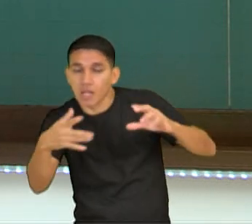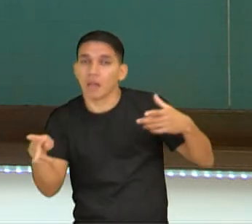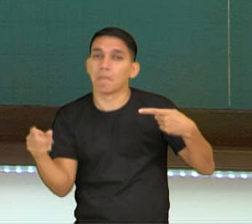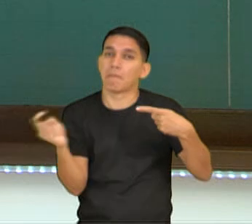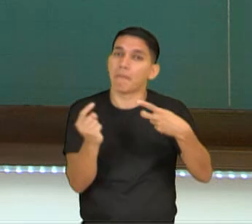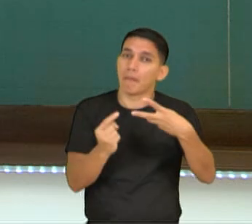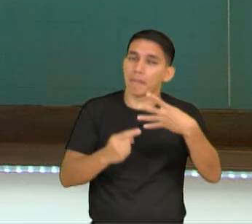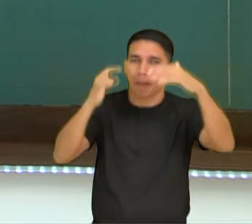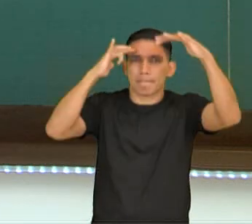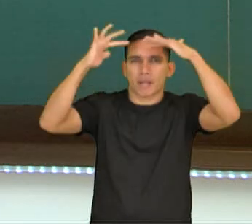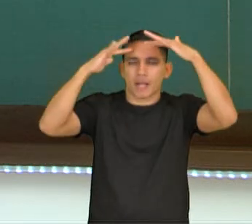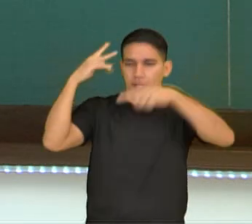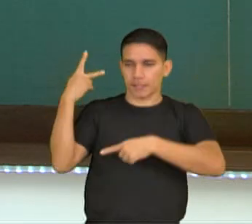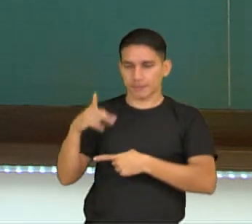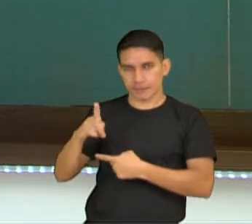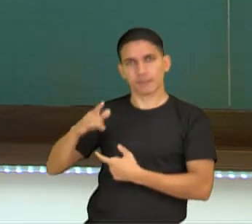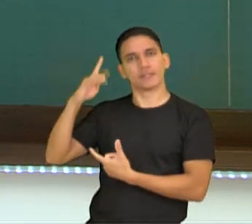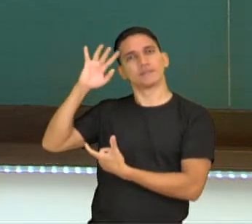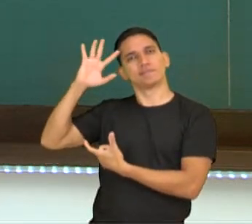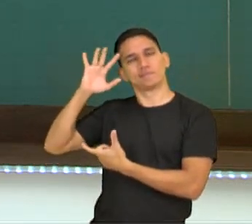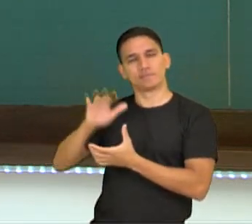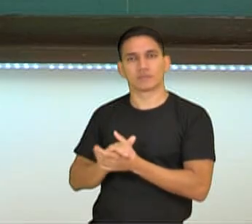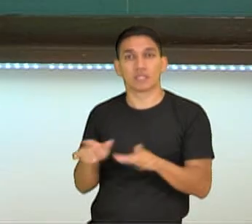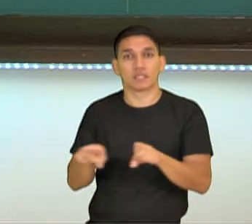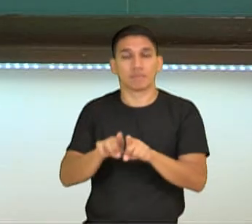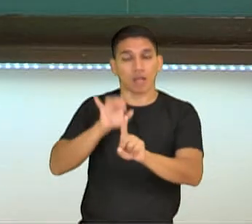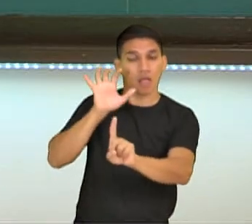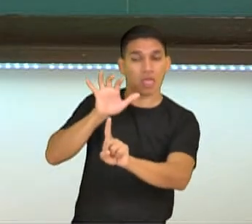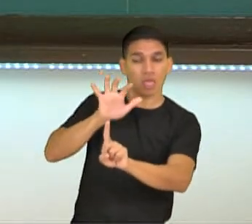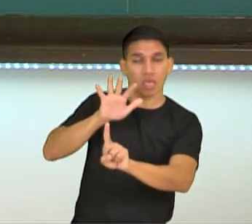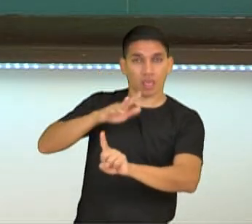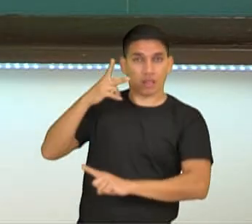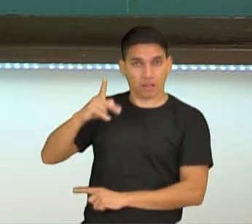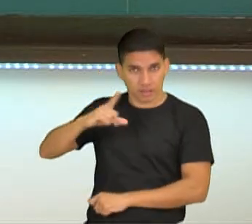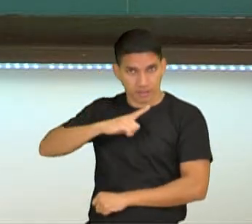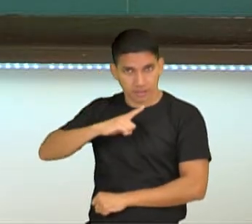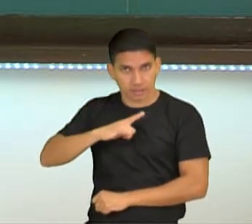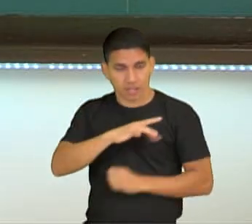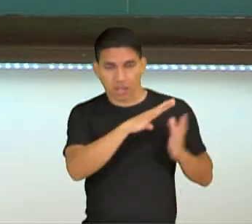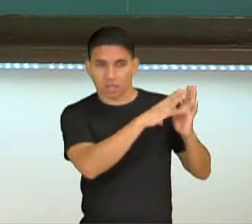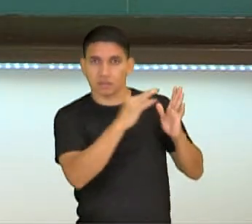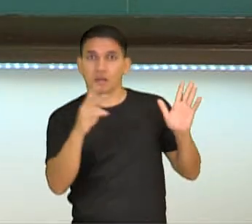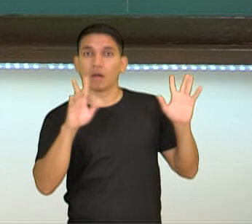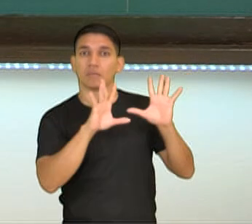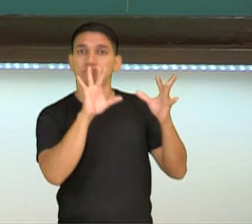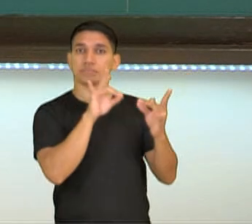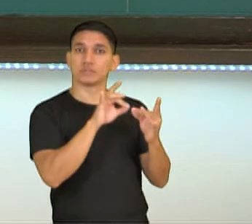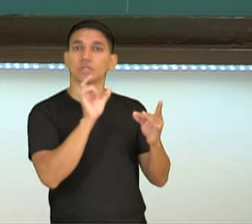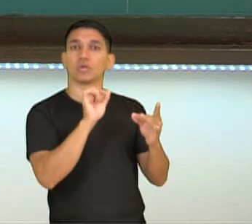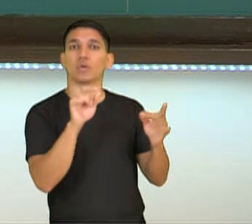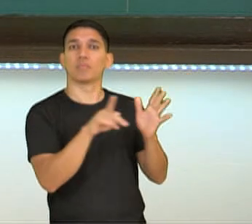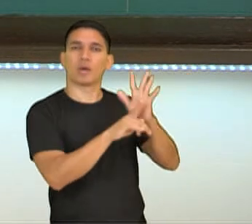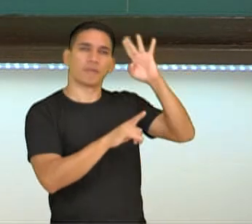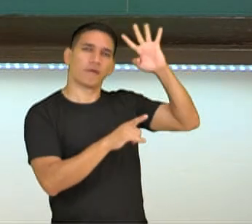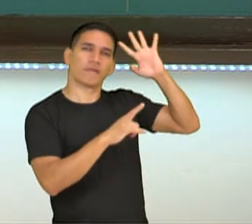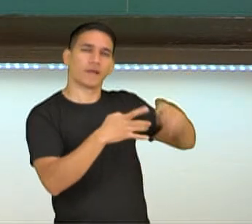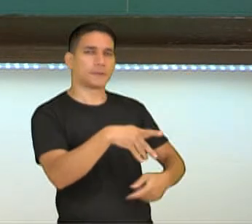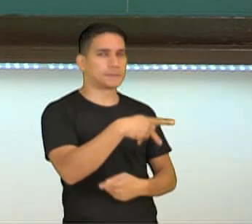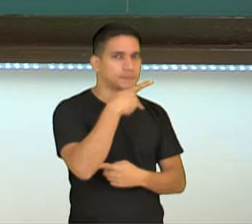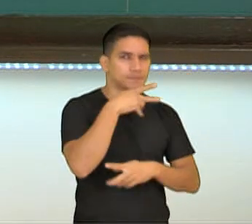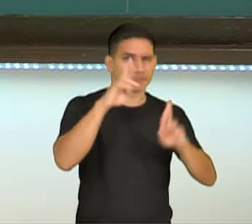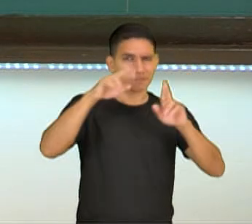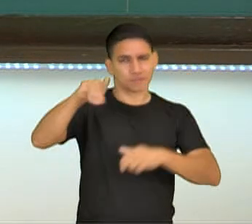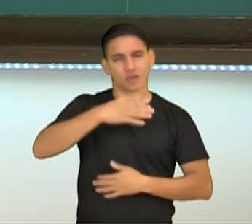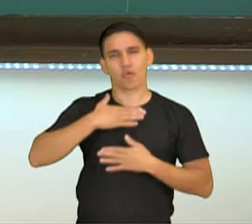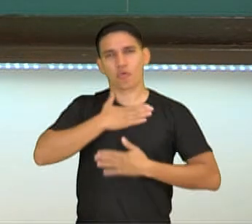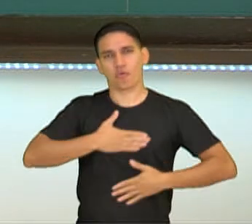dessa reflexão agostiniana e as influências que o Agostinho recebeu, em especial da filosofia platônica. Eu espero que